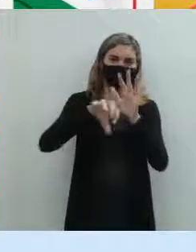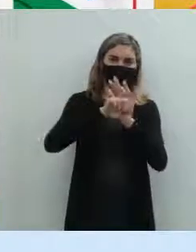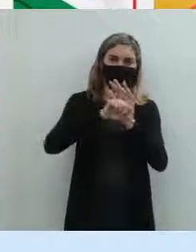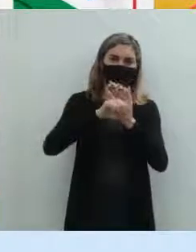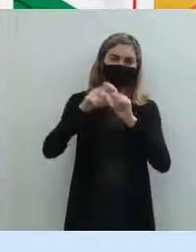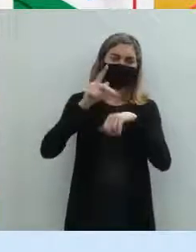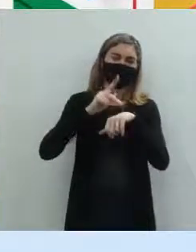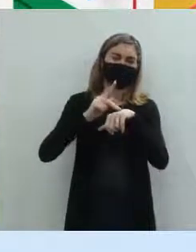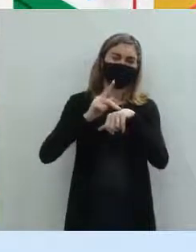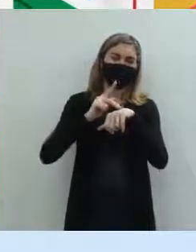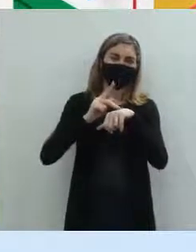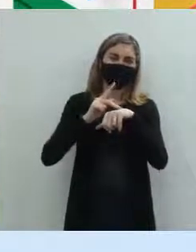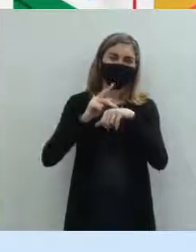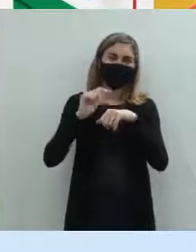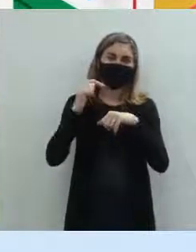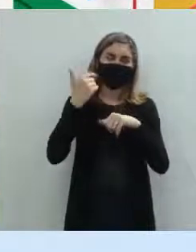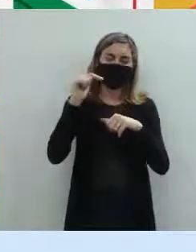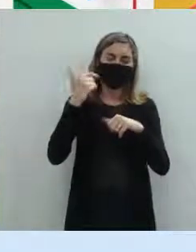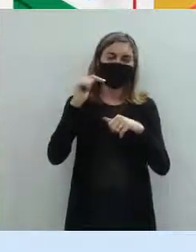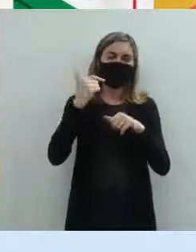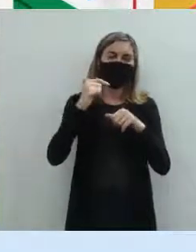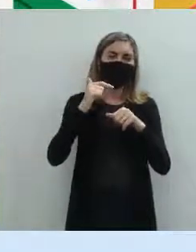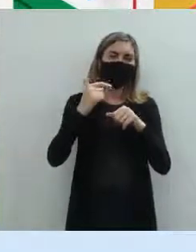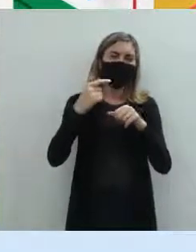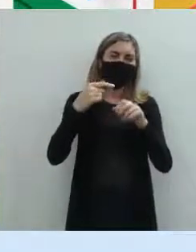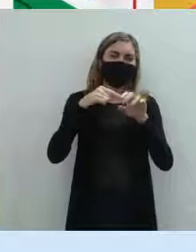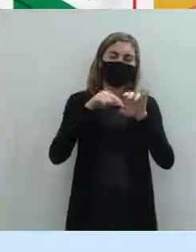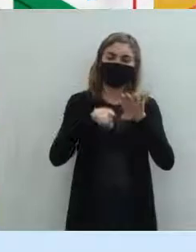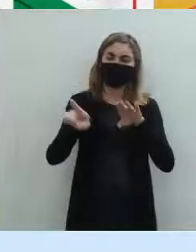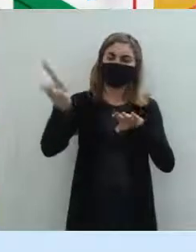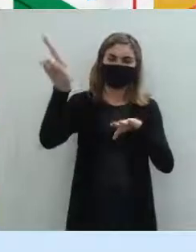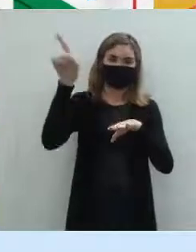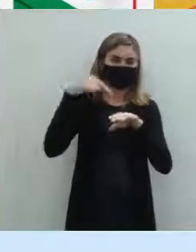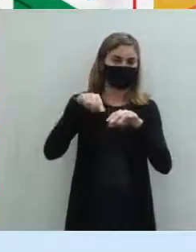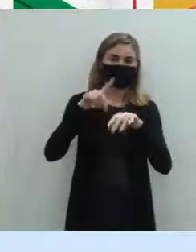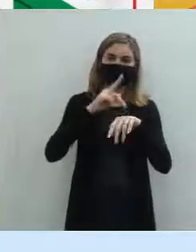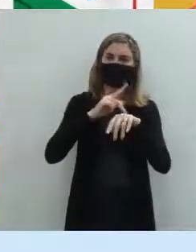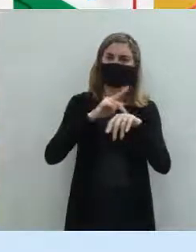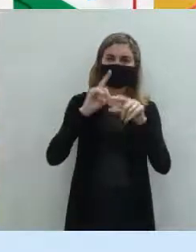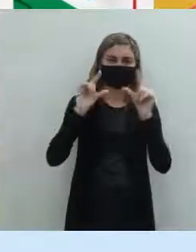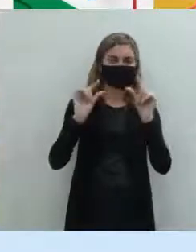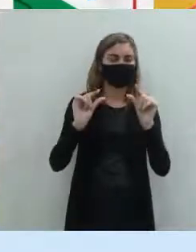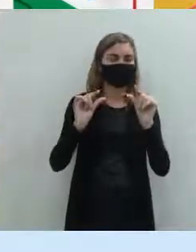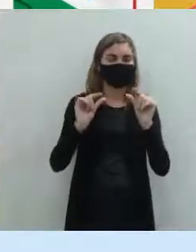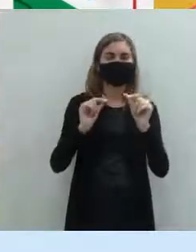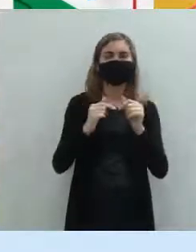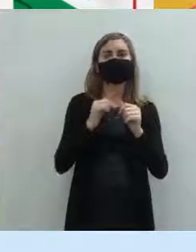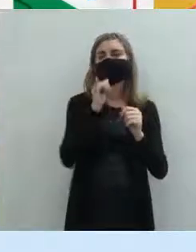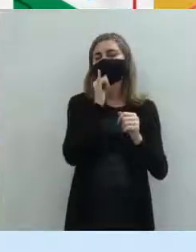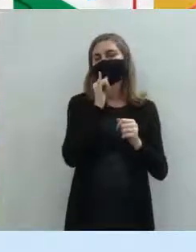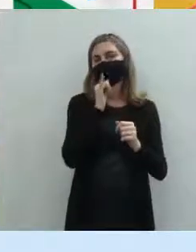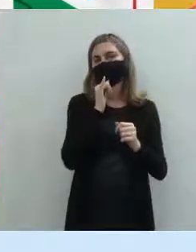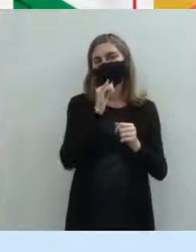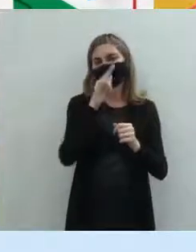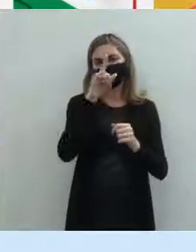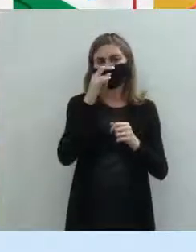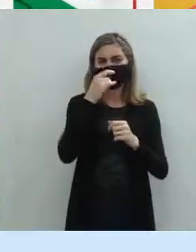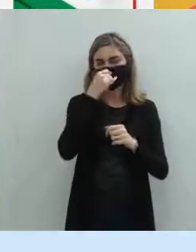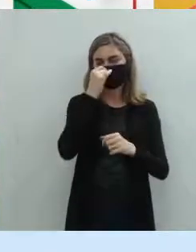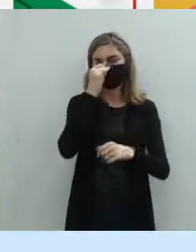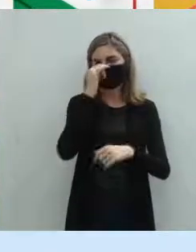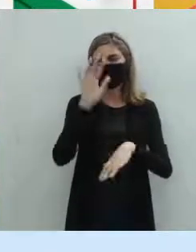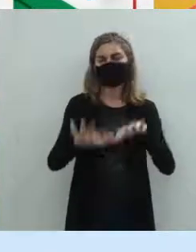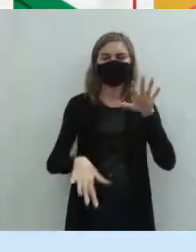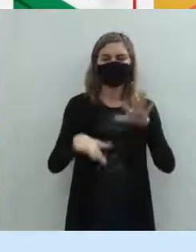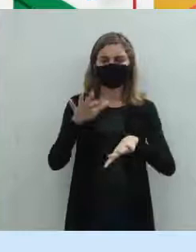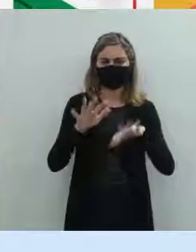preto. Não tem reflexo, né? Existe pouca reflexão na realidade, né? Então, geralmente quando a